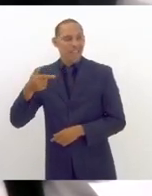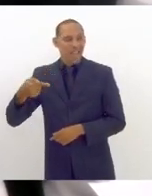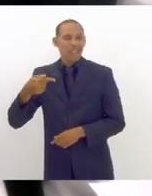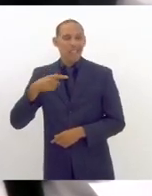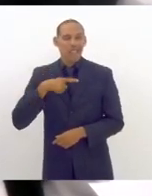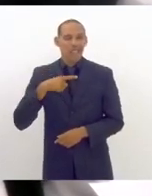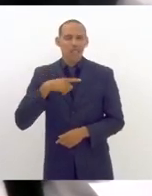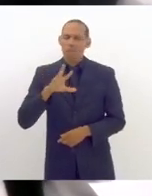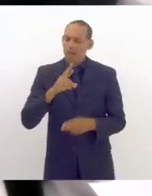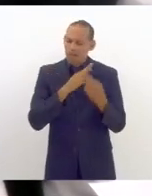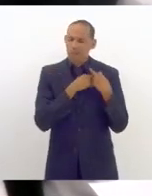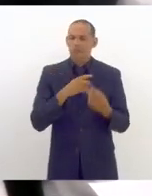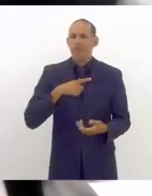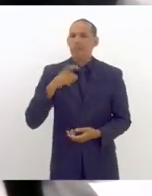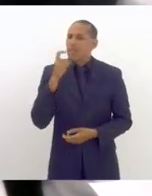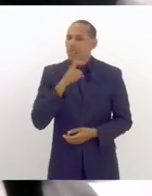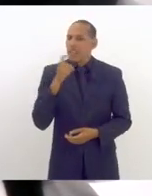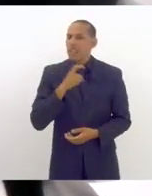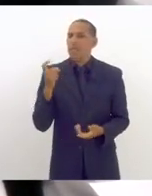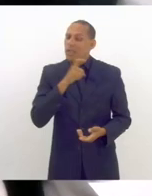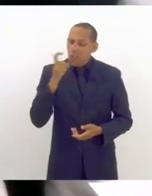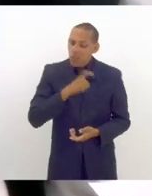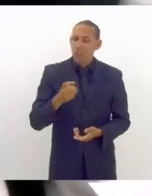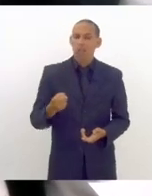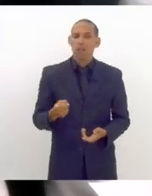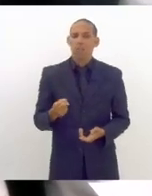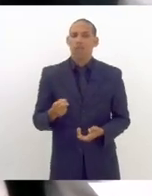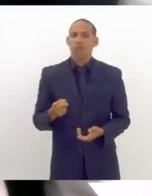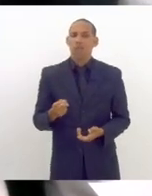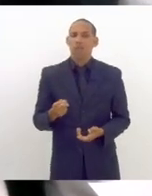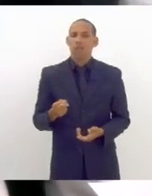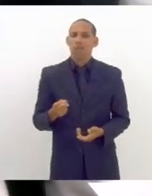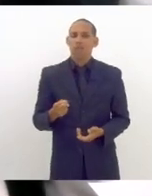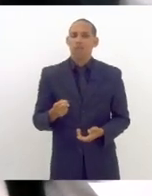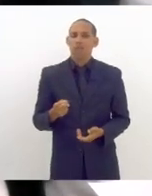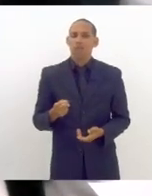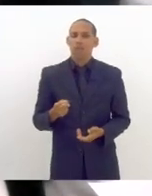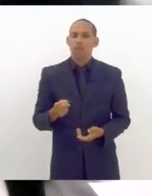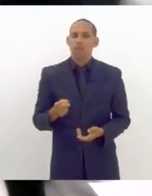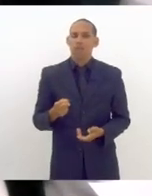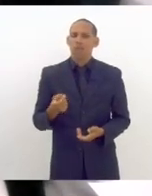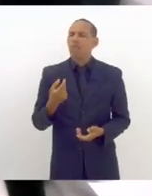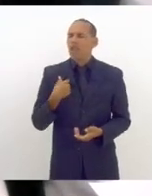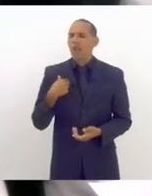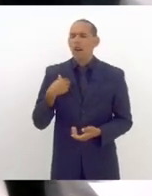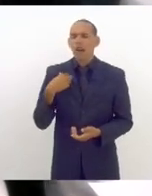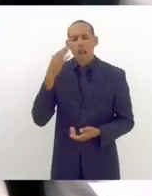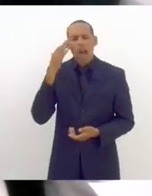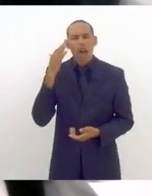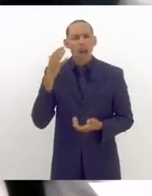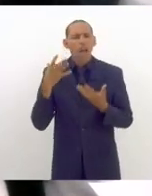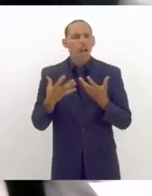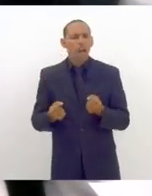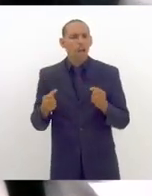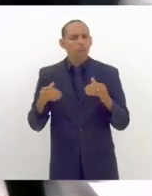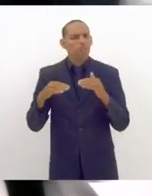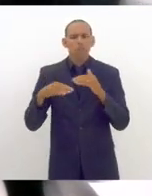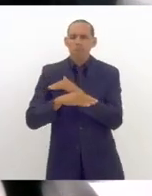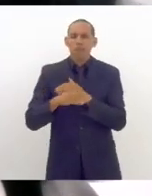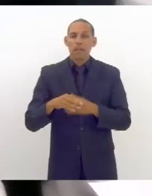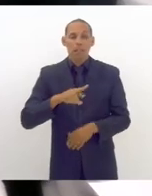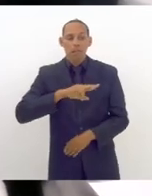responsabilidade Fátima é mentira eu aceito mas é mentira